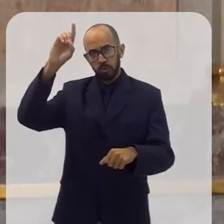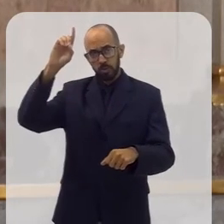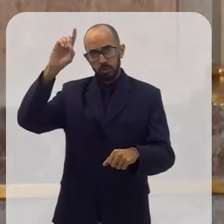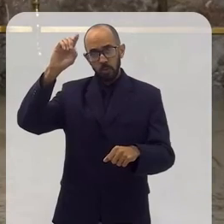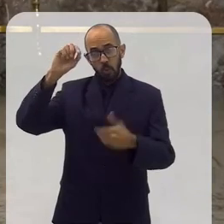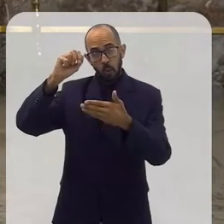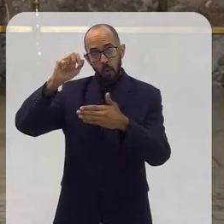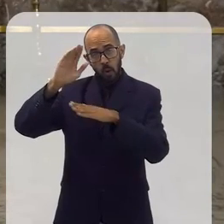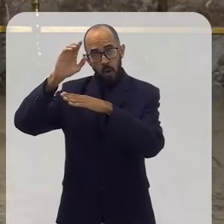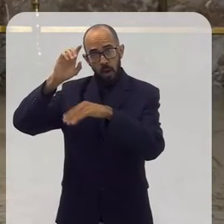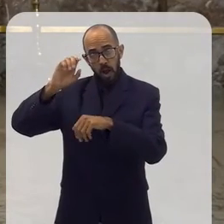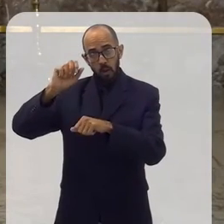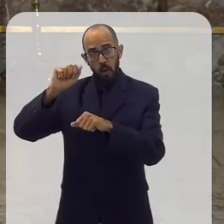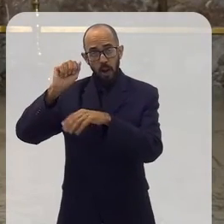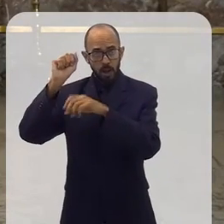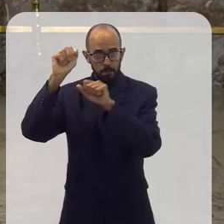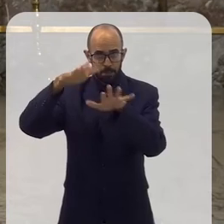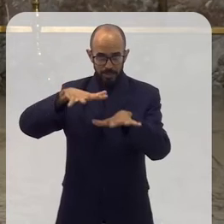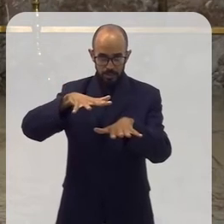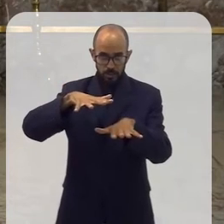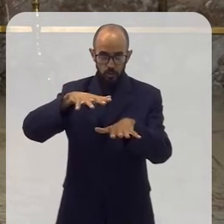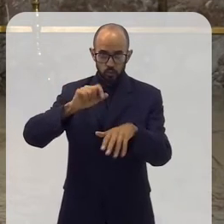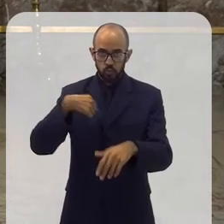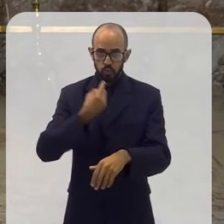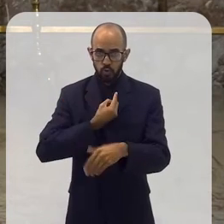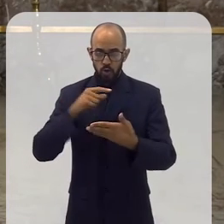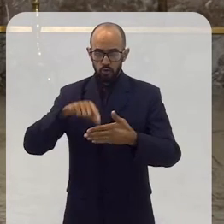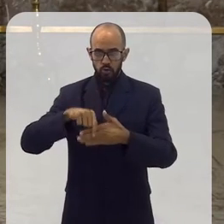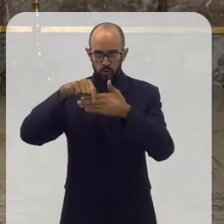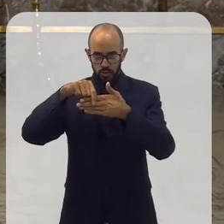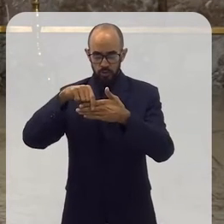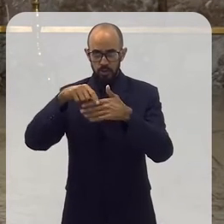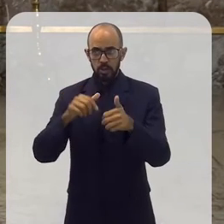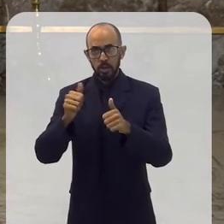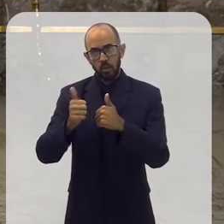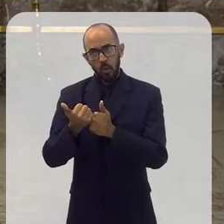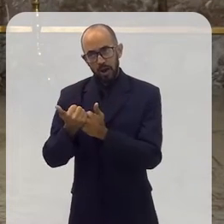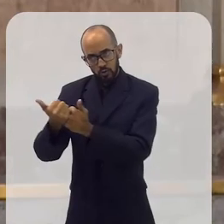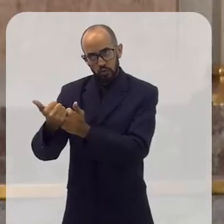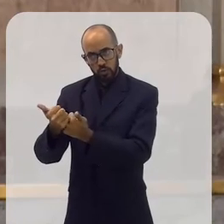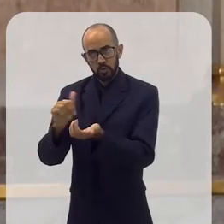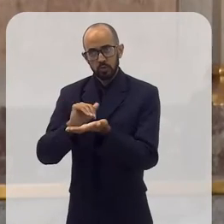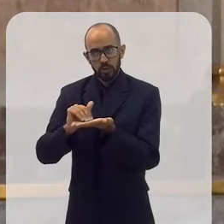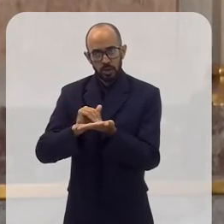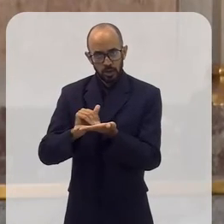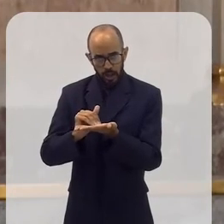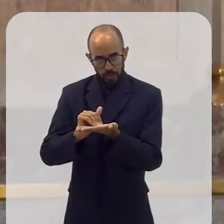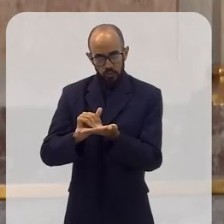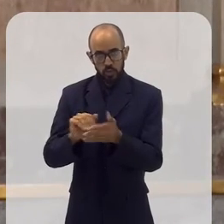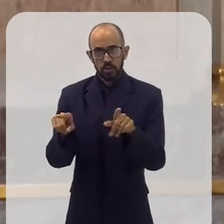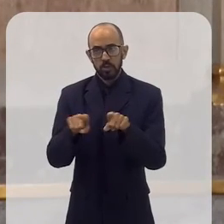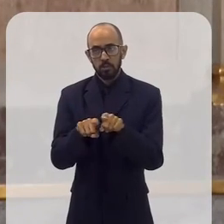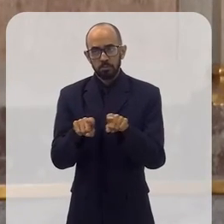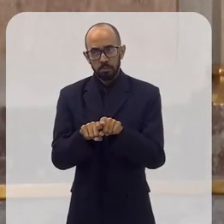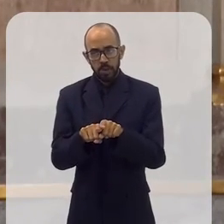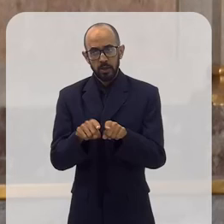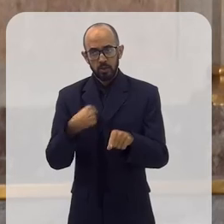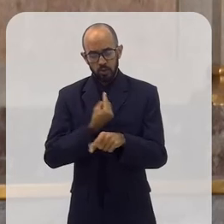pai, Patriarca João, que com meus esforços e a ajuda dos meus secretários, que